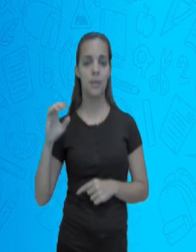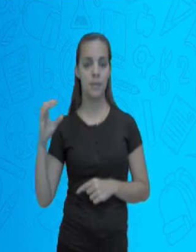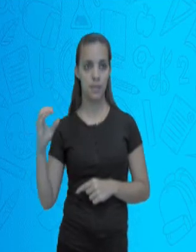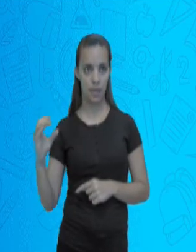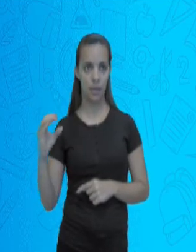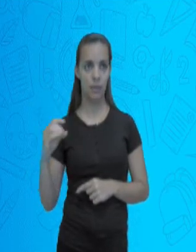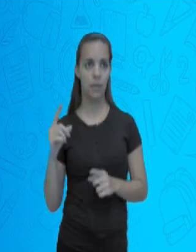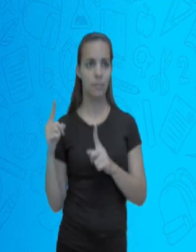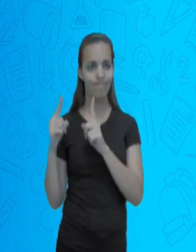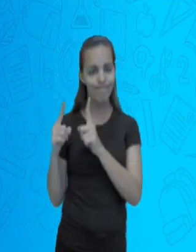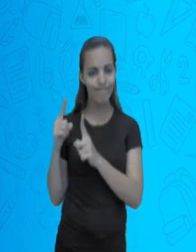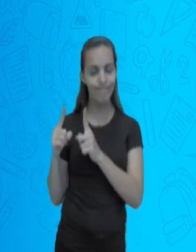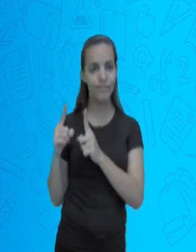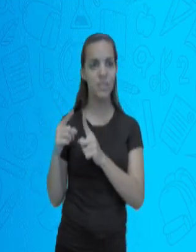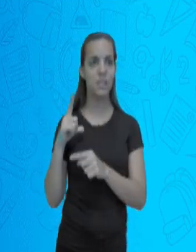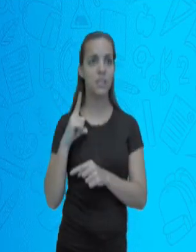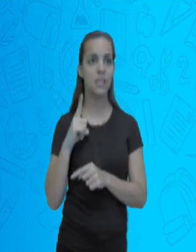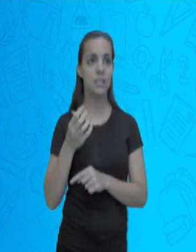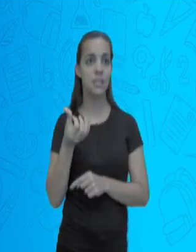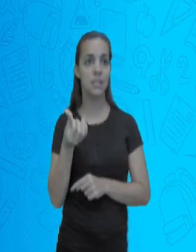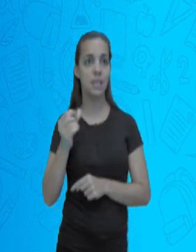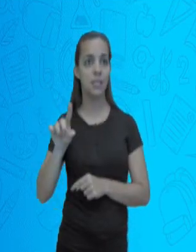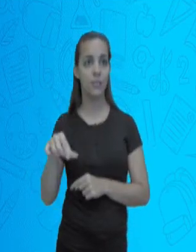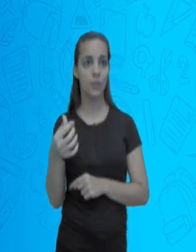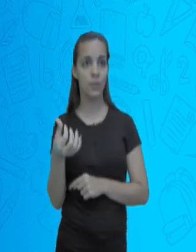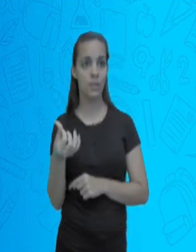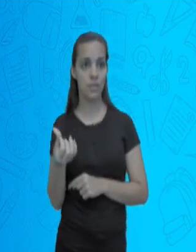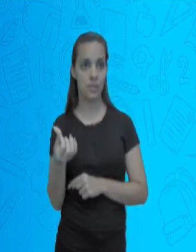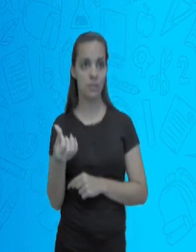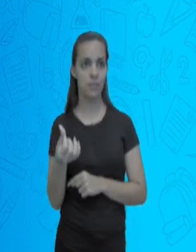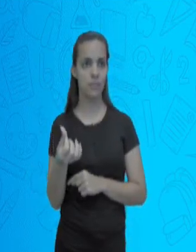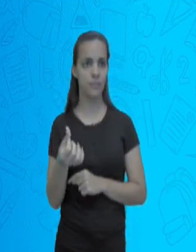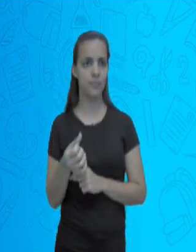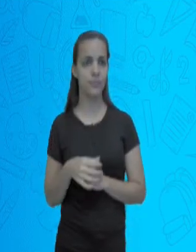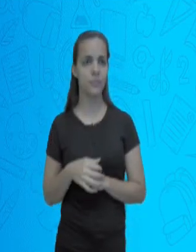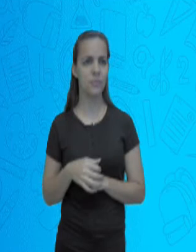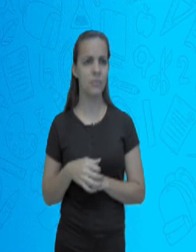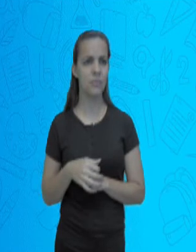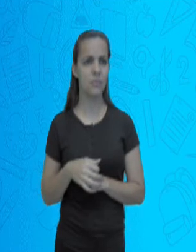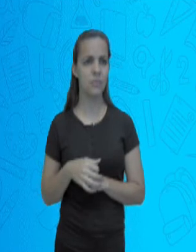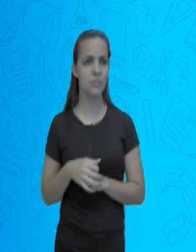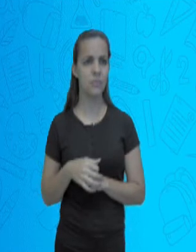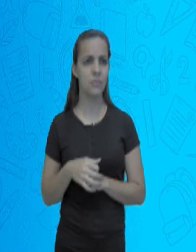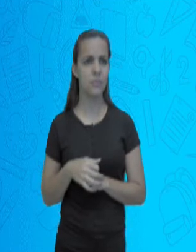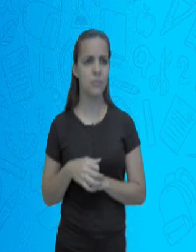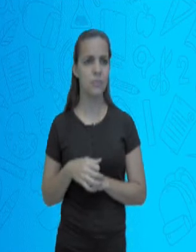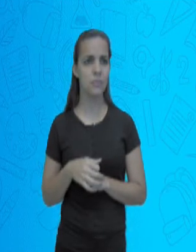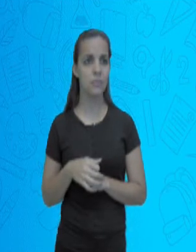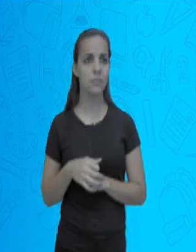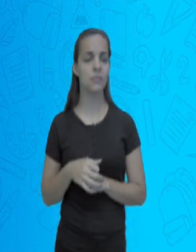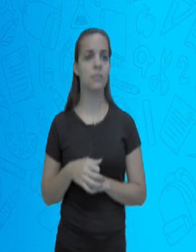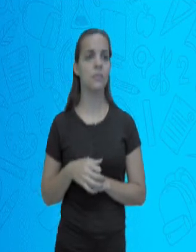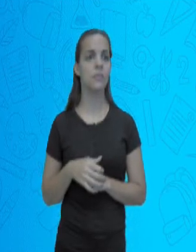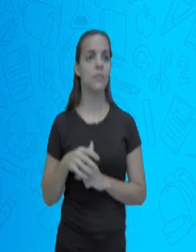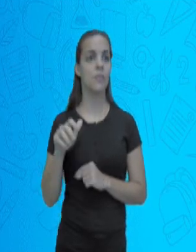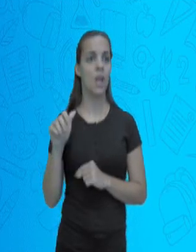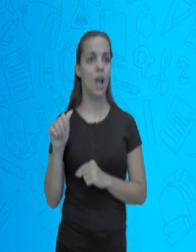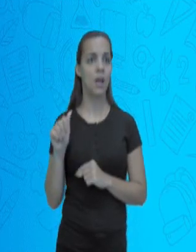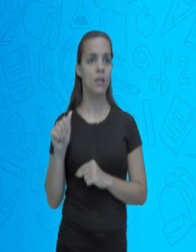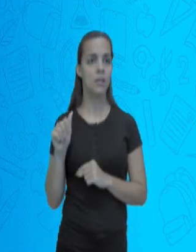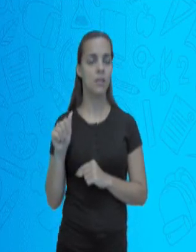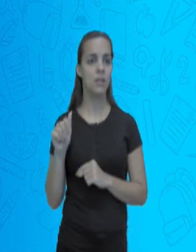Então, a medida de A até chegar no ponto médio desse segmento, né? Então, eu vou ter a medida